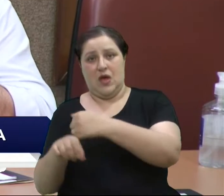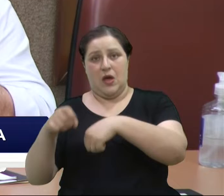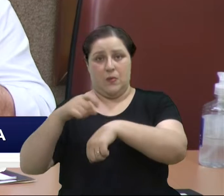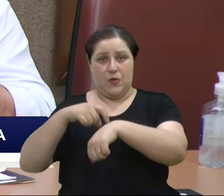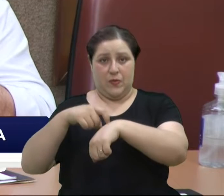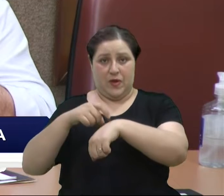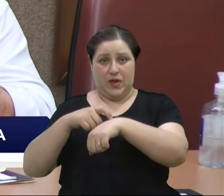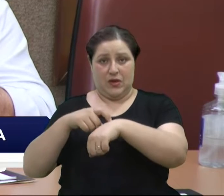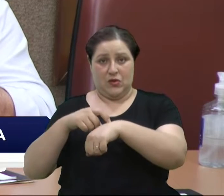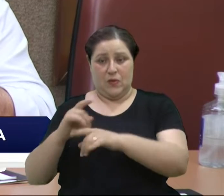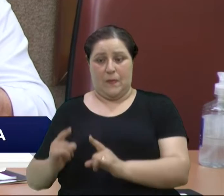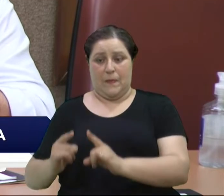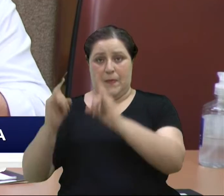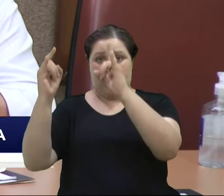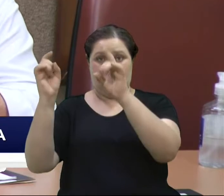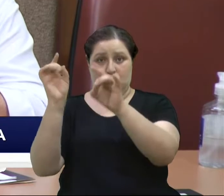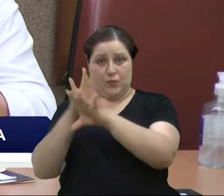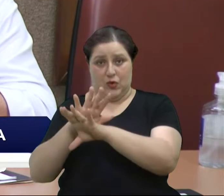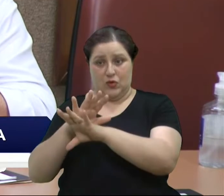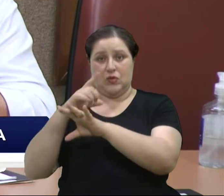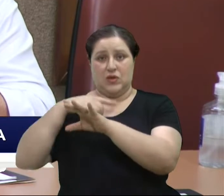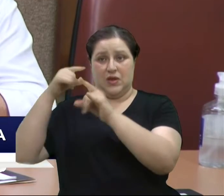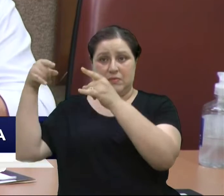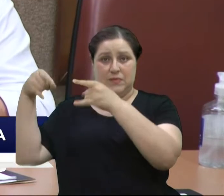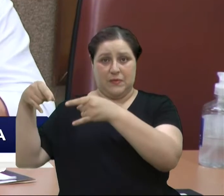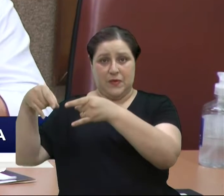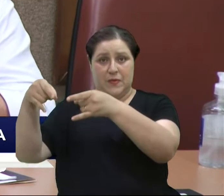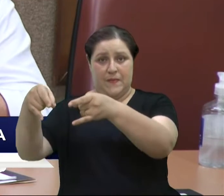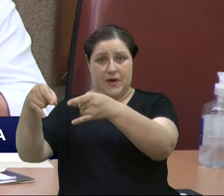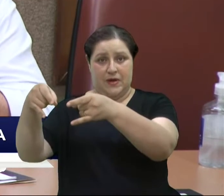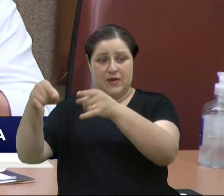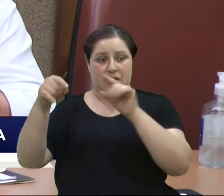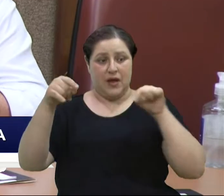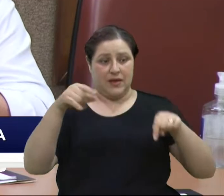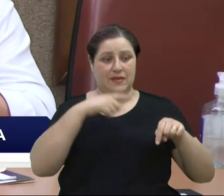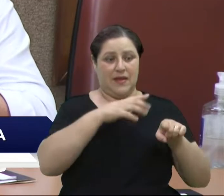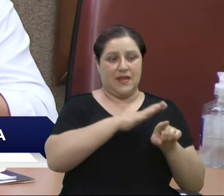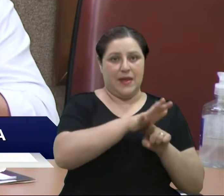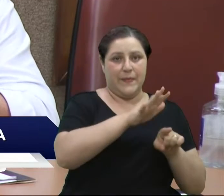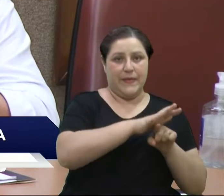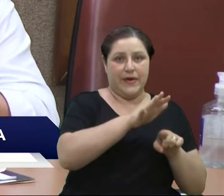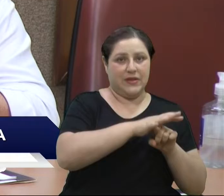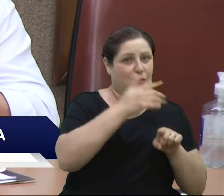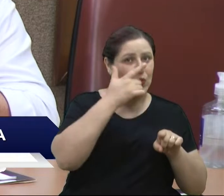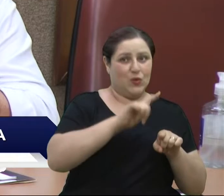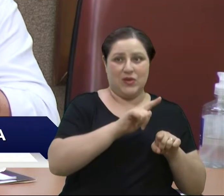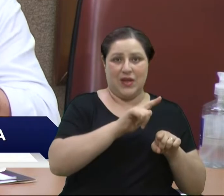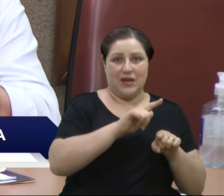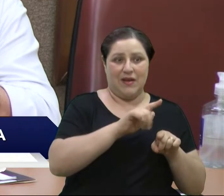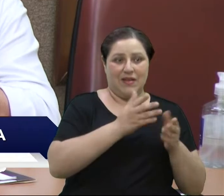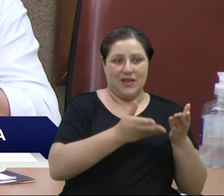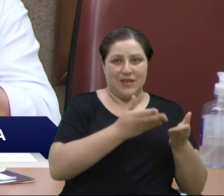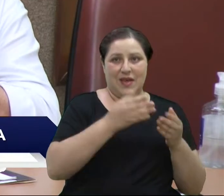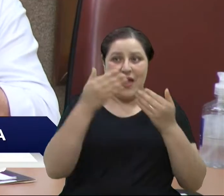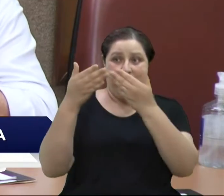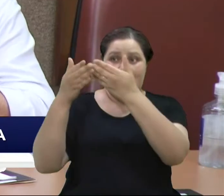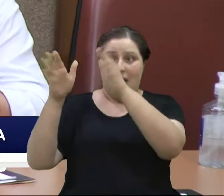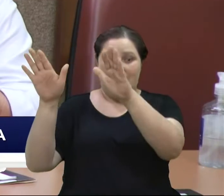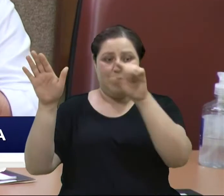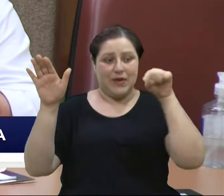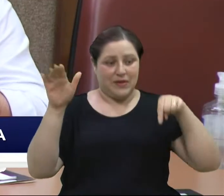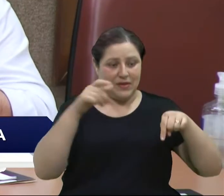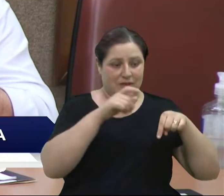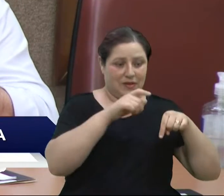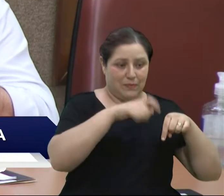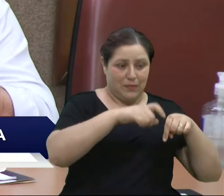ele vai suprir a demanda reprimida que hoje tem. Isso me preocupa, Rafael. Nós começamos esse projeto lá em